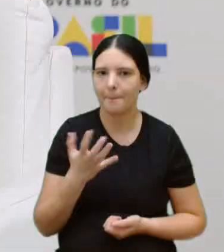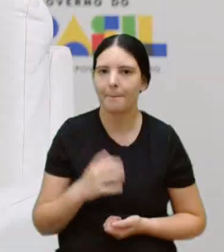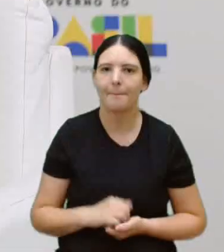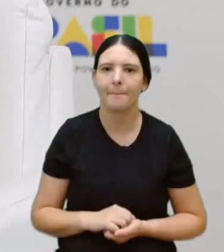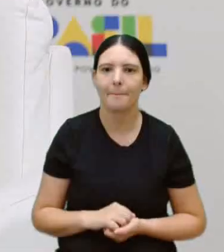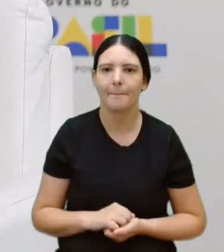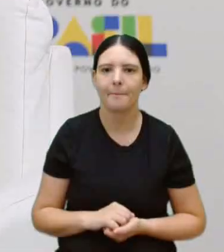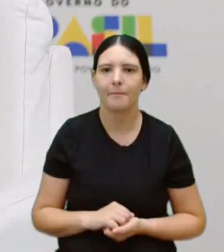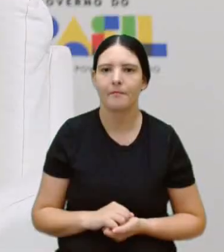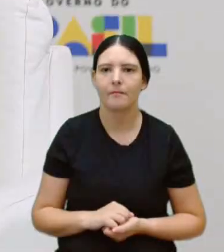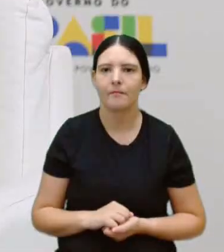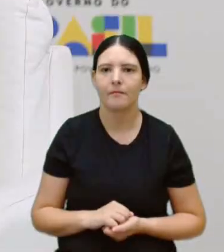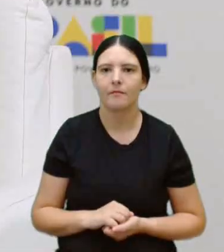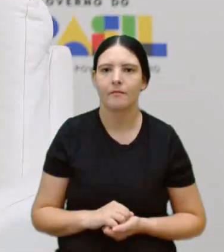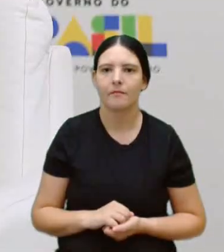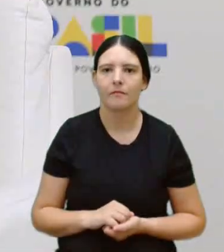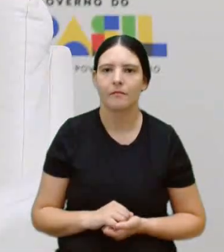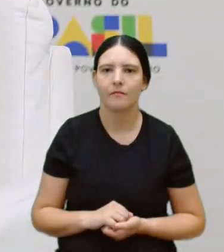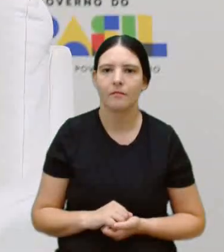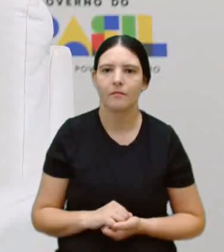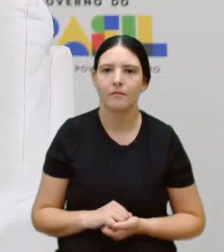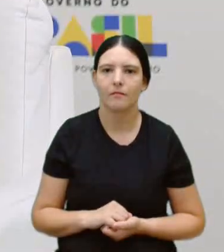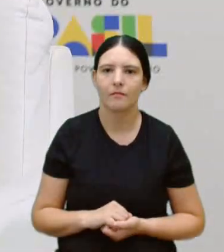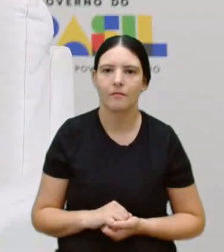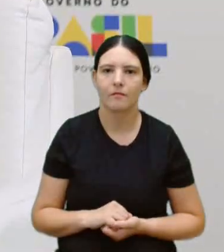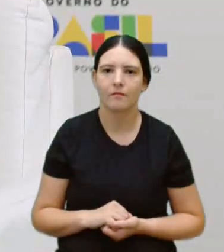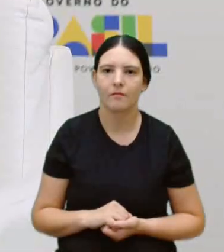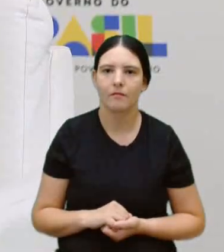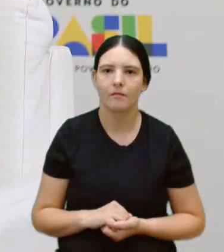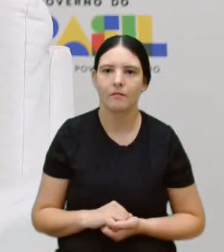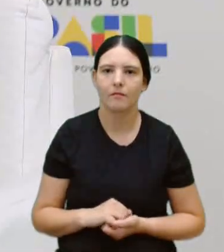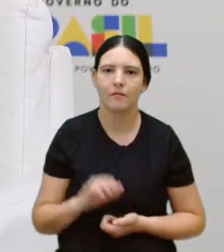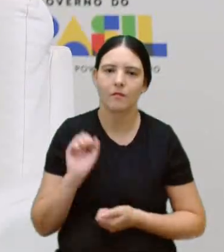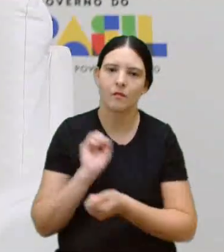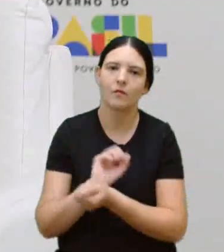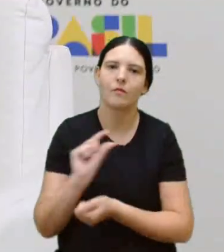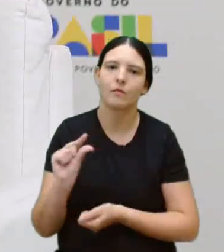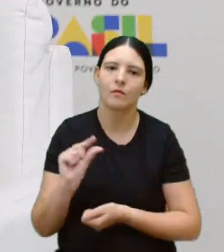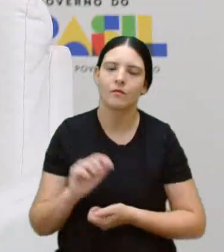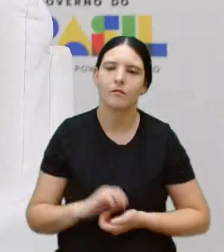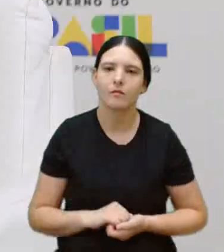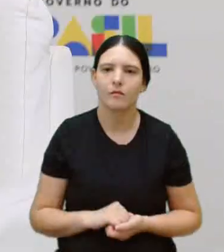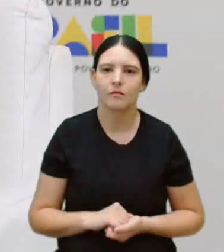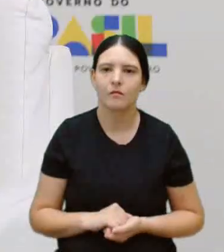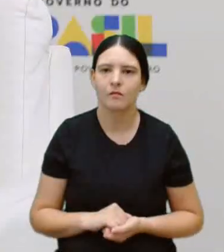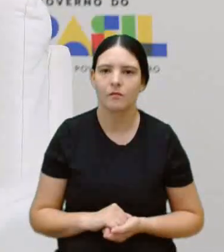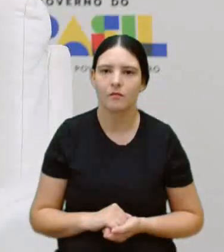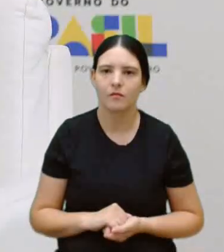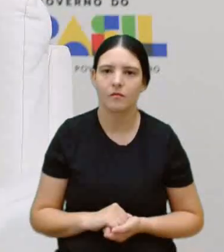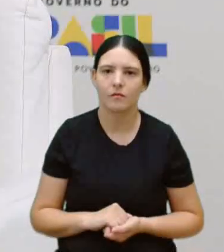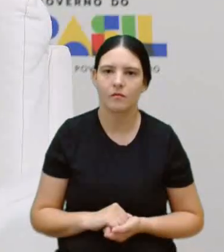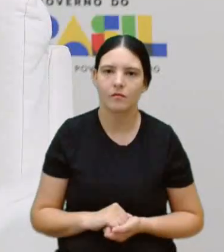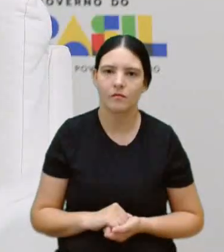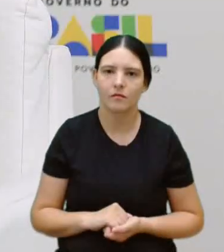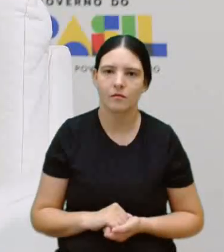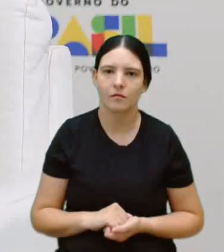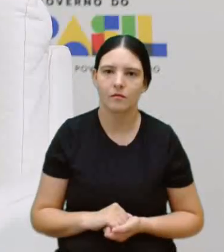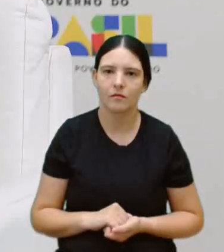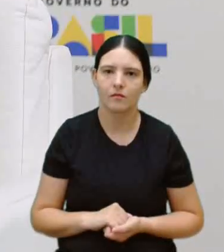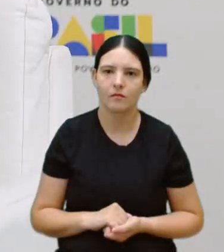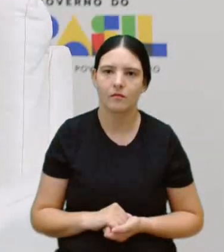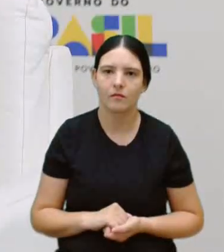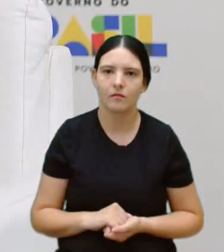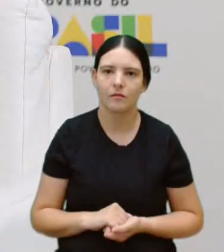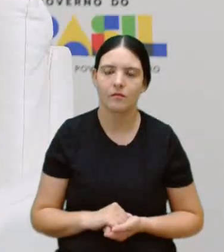folheia. Só um pouquinho, só um pedacinho, porque se traz um tema com muitas camadas, né? Vou dizer só